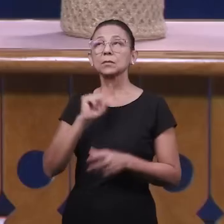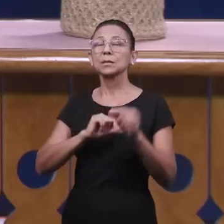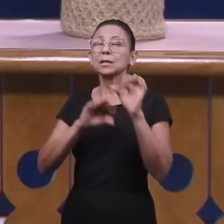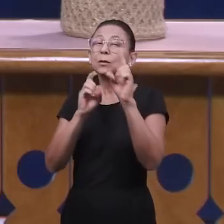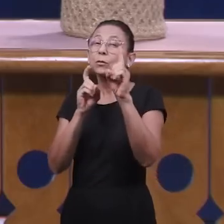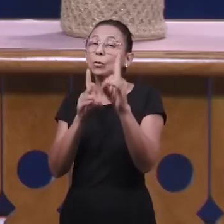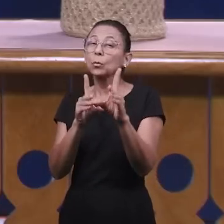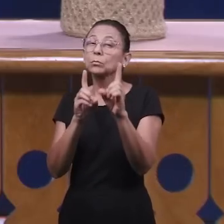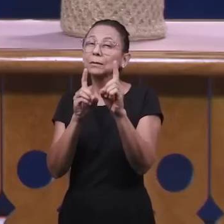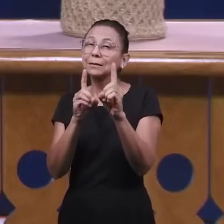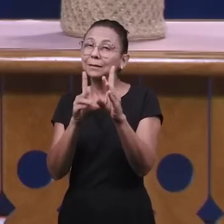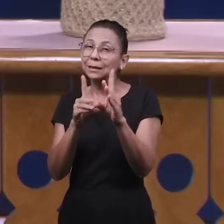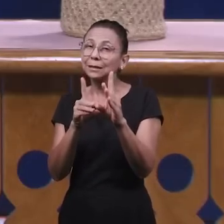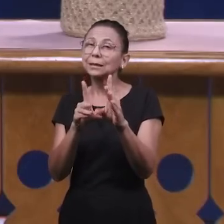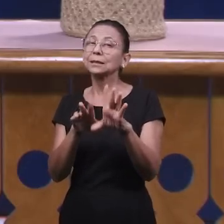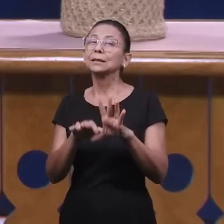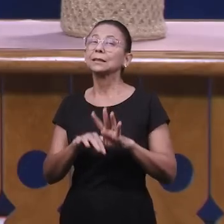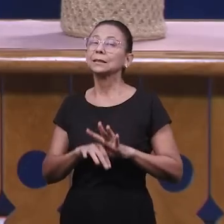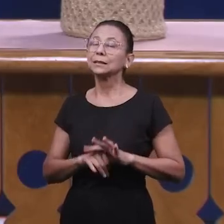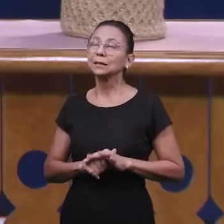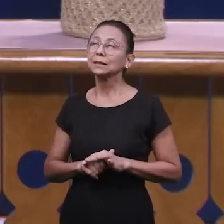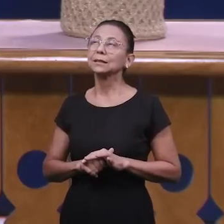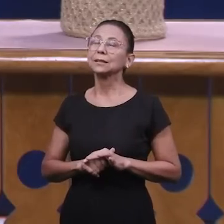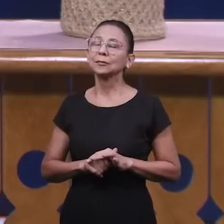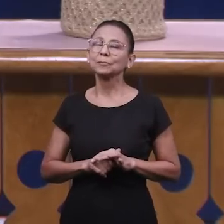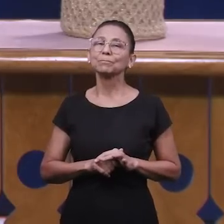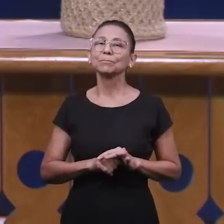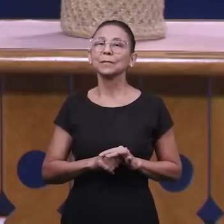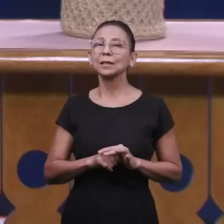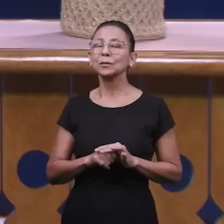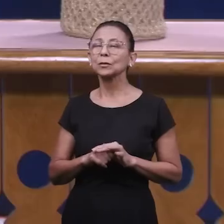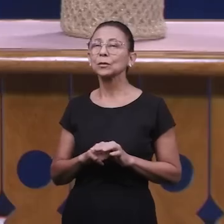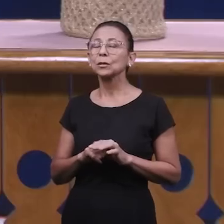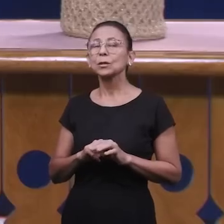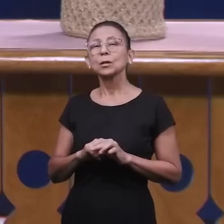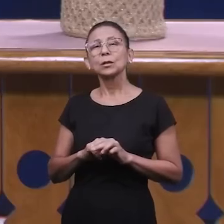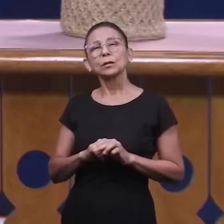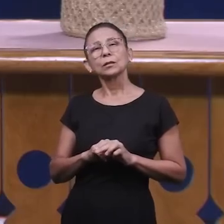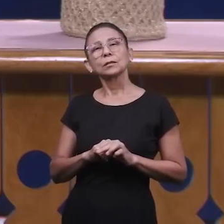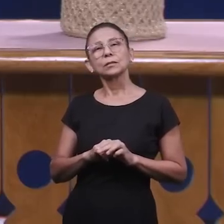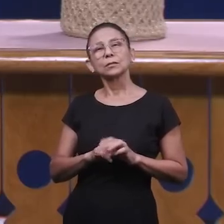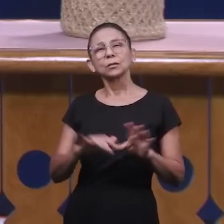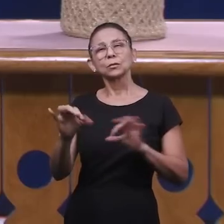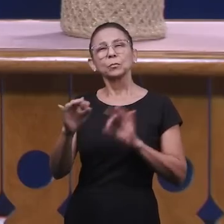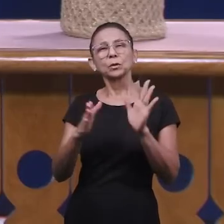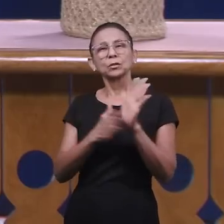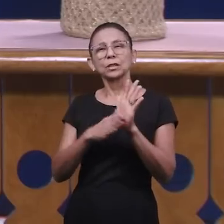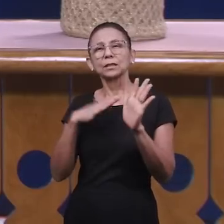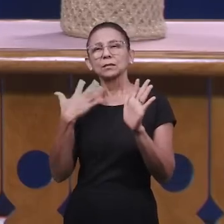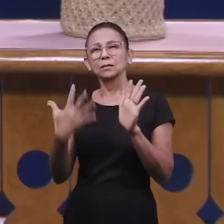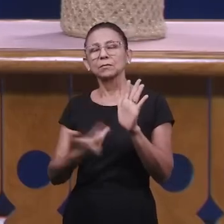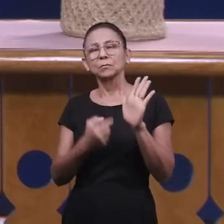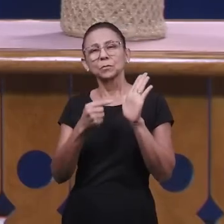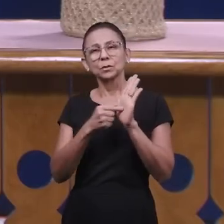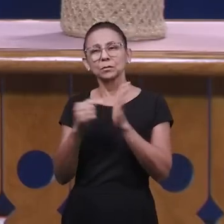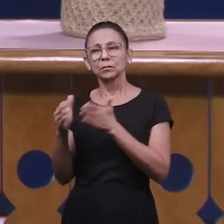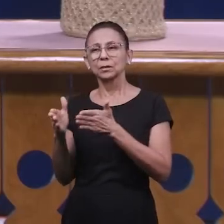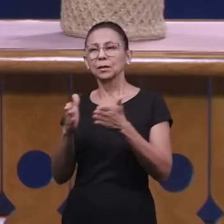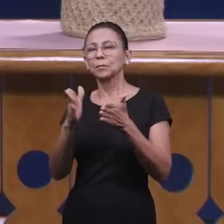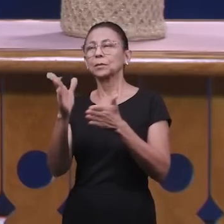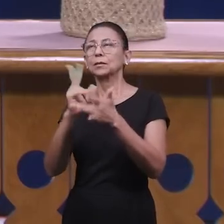culto, entregamos as nossas adorações, nosso louvor, a nossa glorificação, colocamos no Teu altar e pedimos